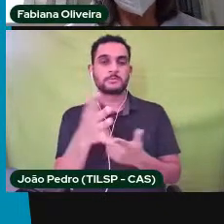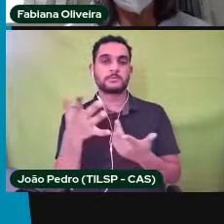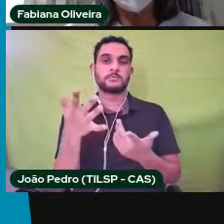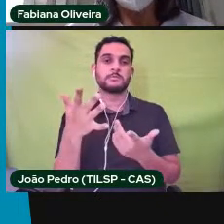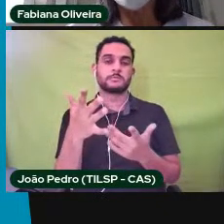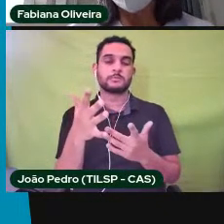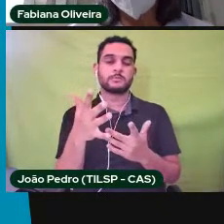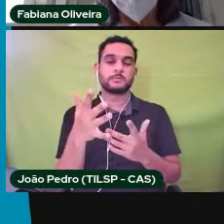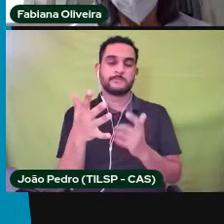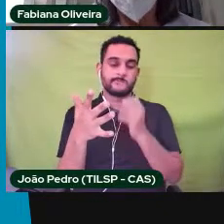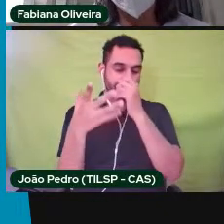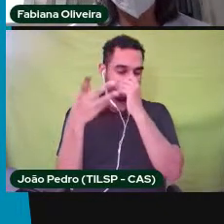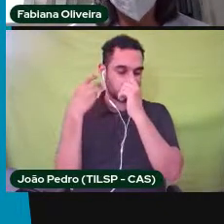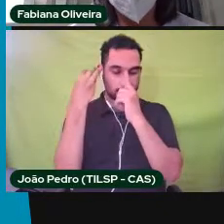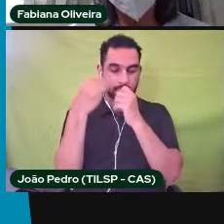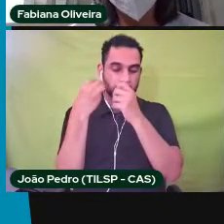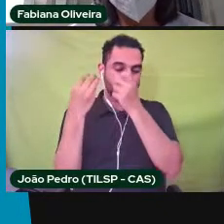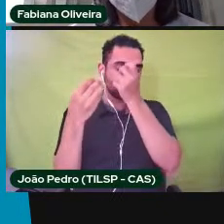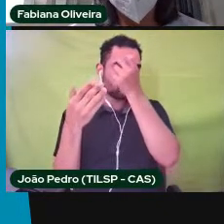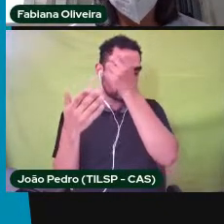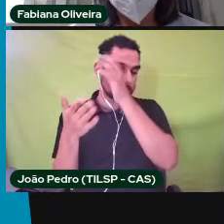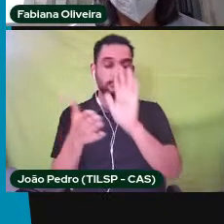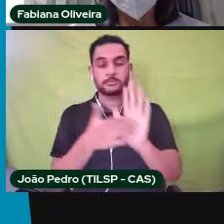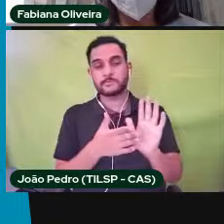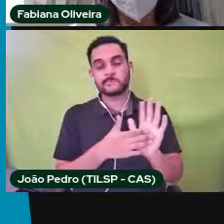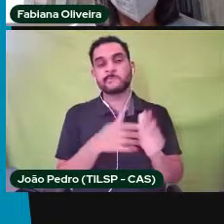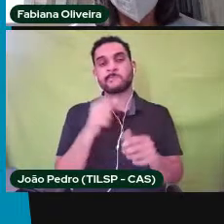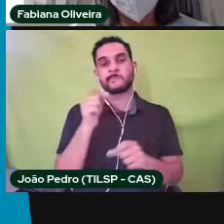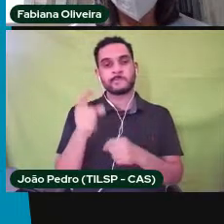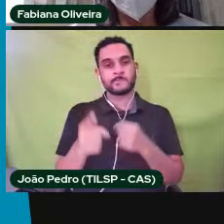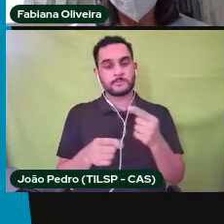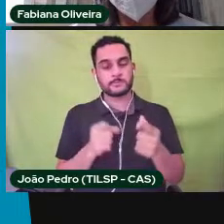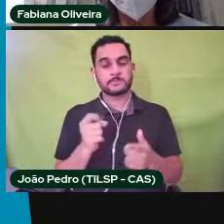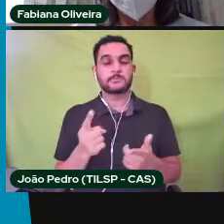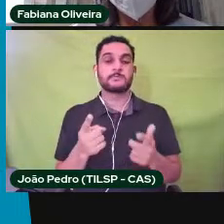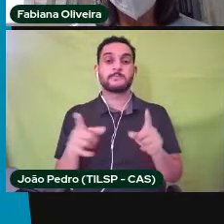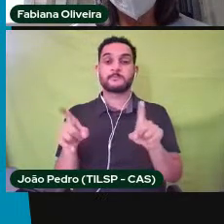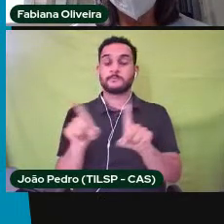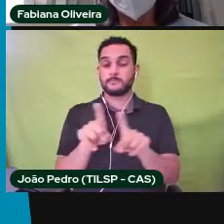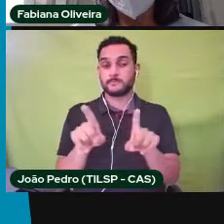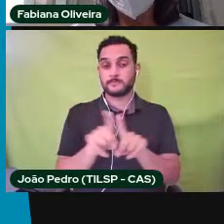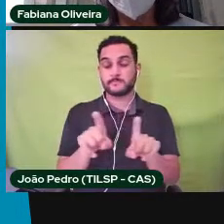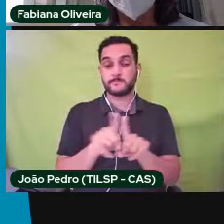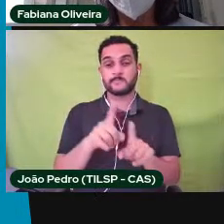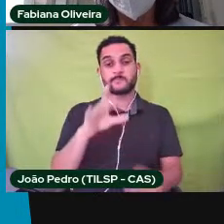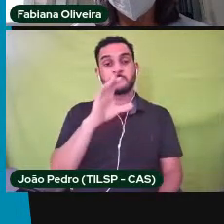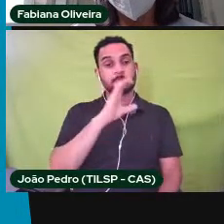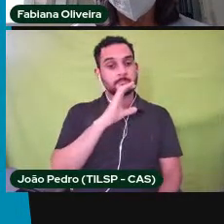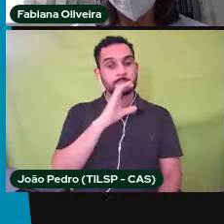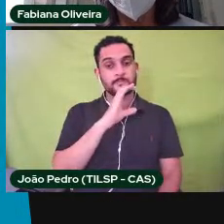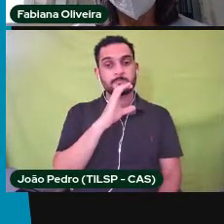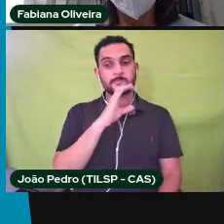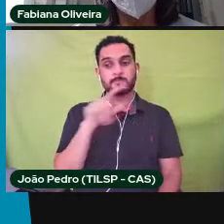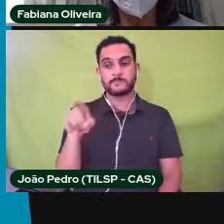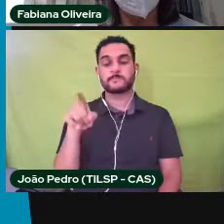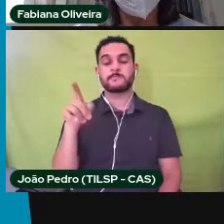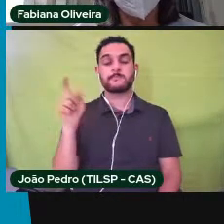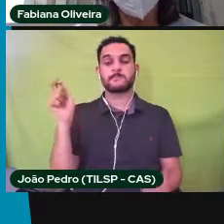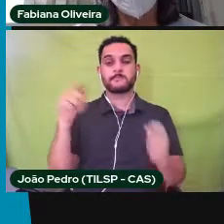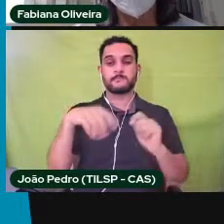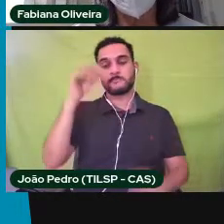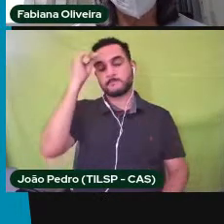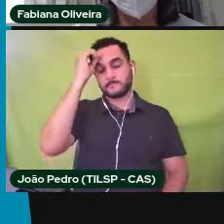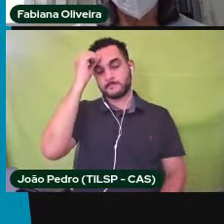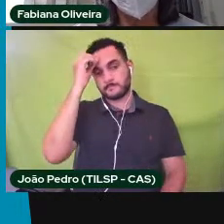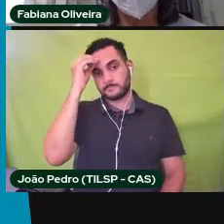suas sugestões e suas críticas, e também que o conhecimento seja adquirido por ele. Porque sem um